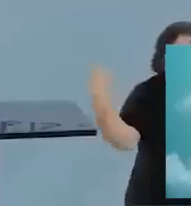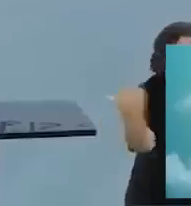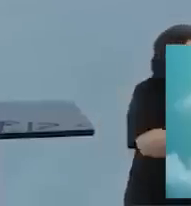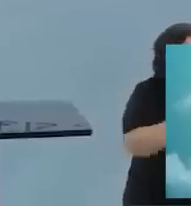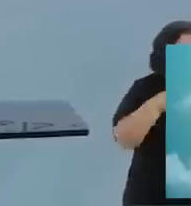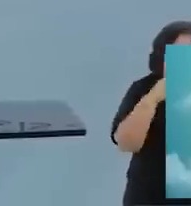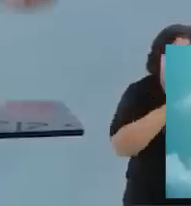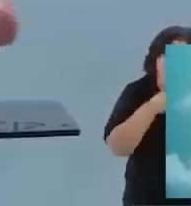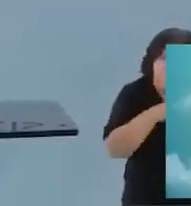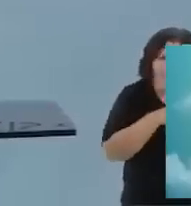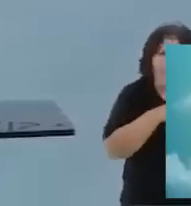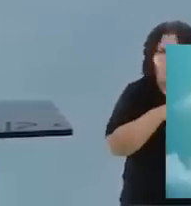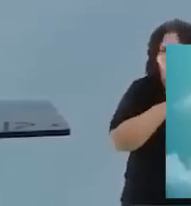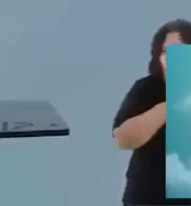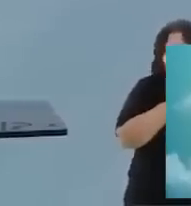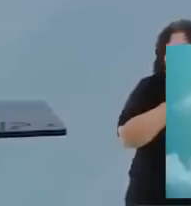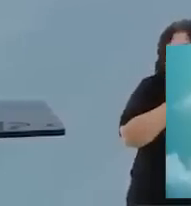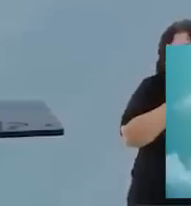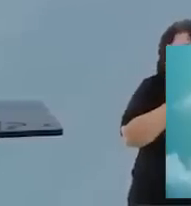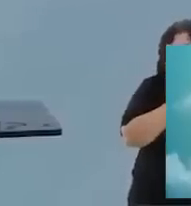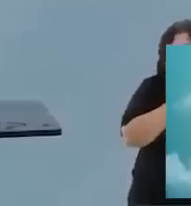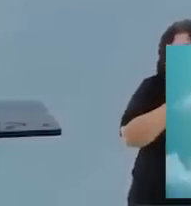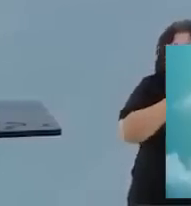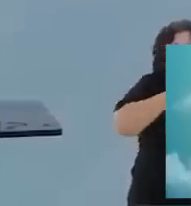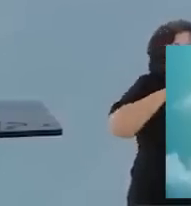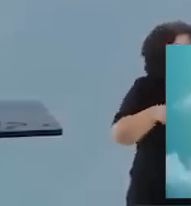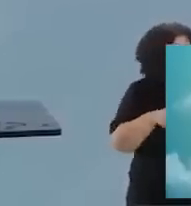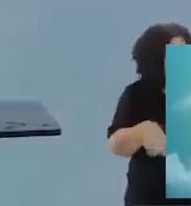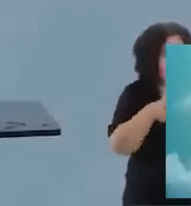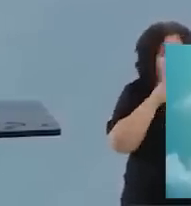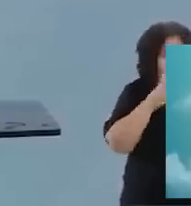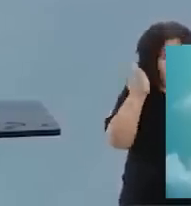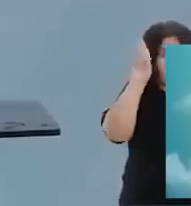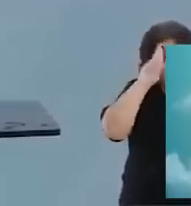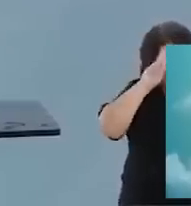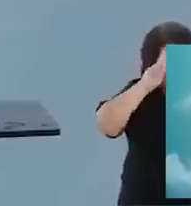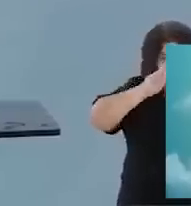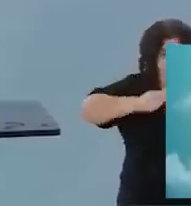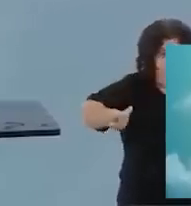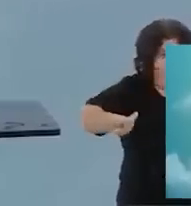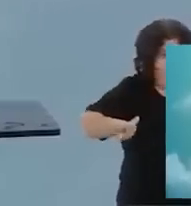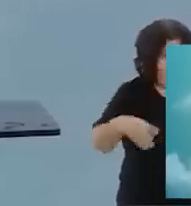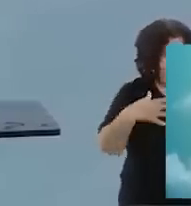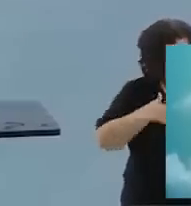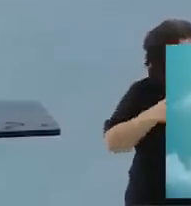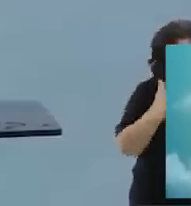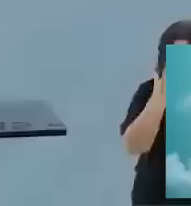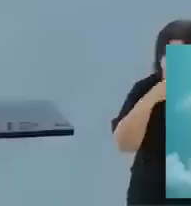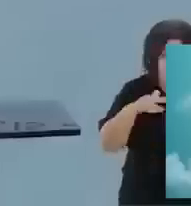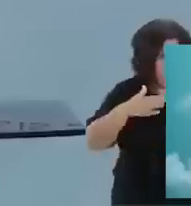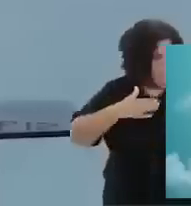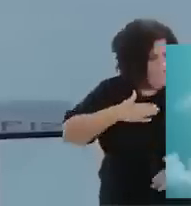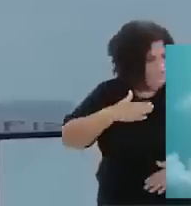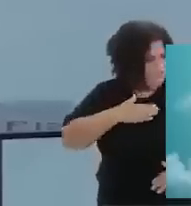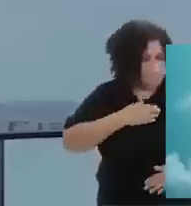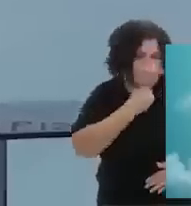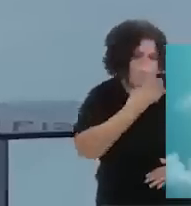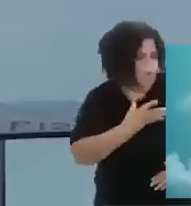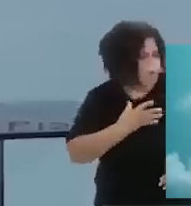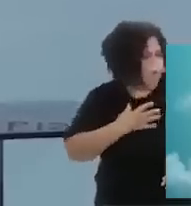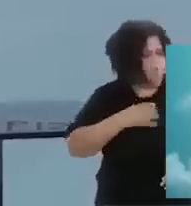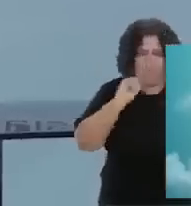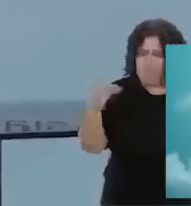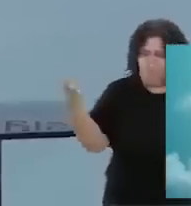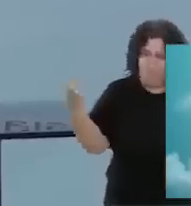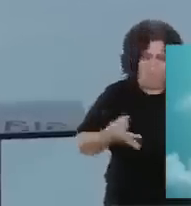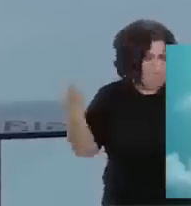Ele recebia os inaceitáveis da época, porque os religiosos da época achavam que só eles eram bons. Não, a igreja de Deus está aberta para